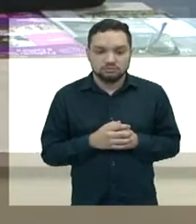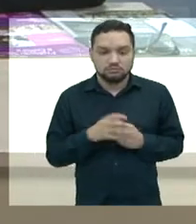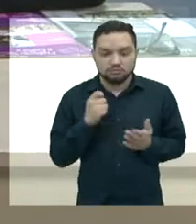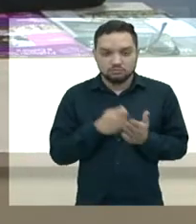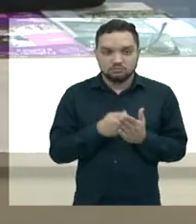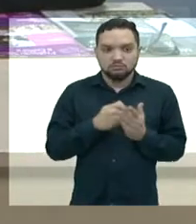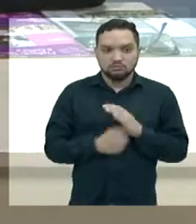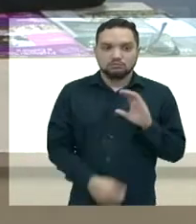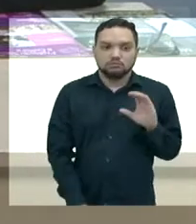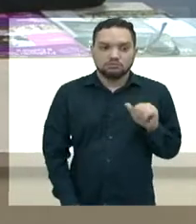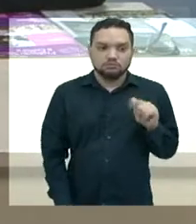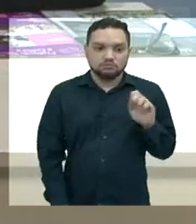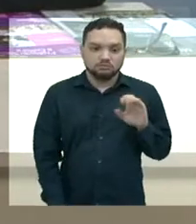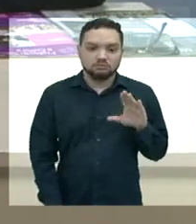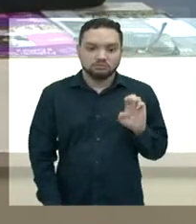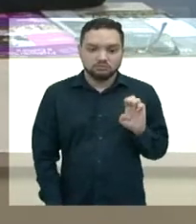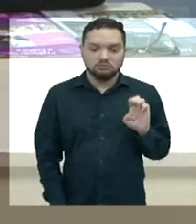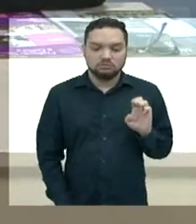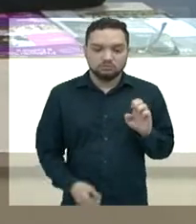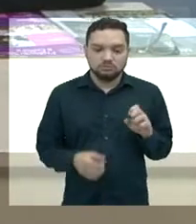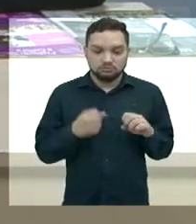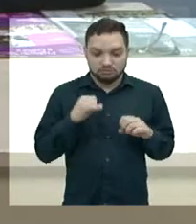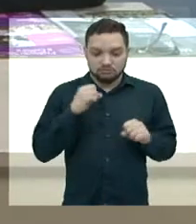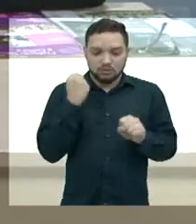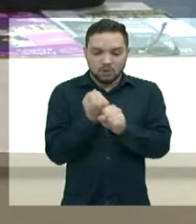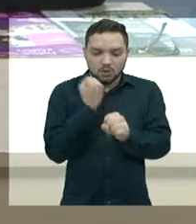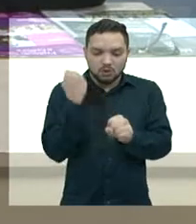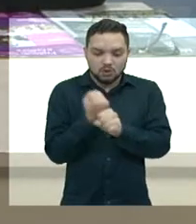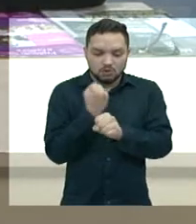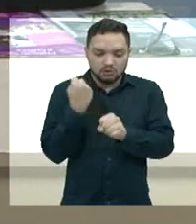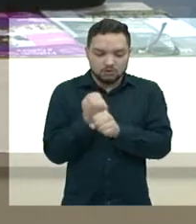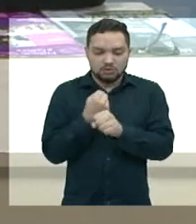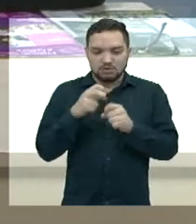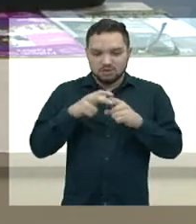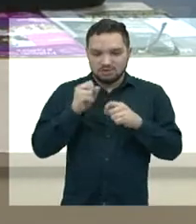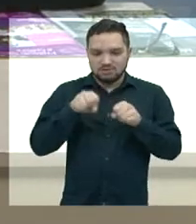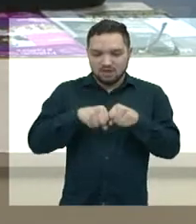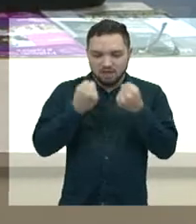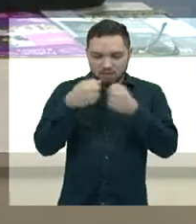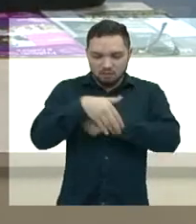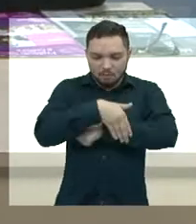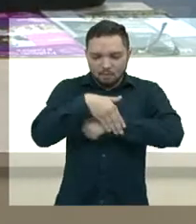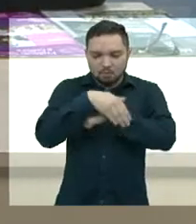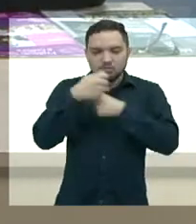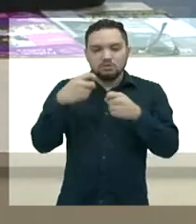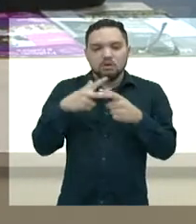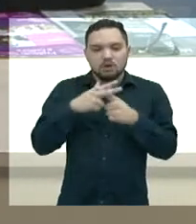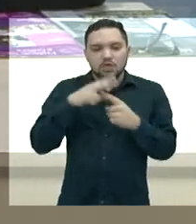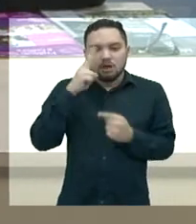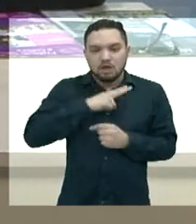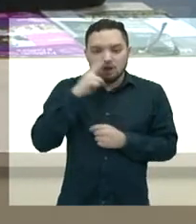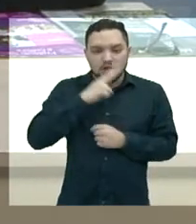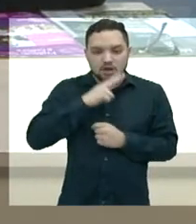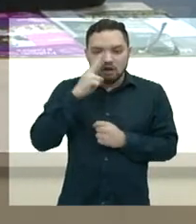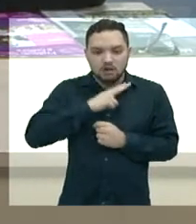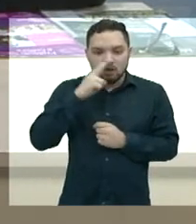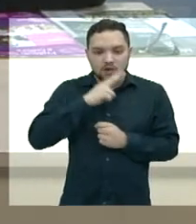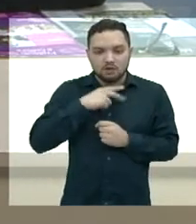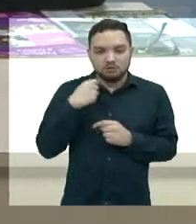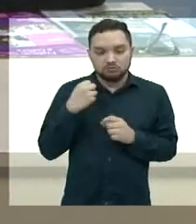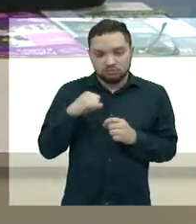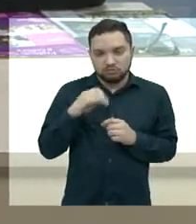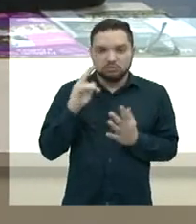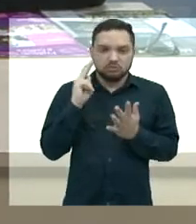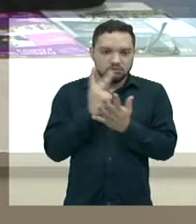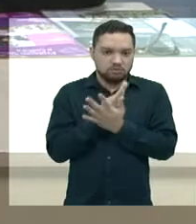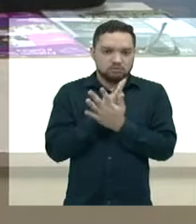CAGES um conserto rápido do asfalto, né, da rua, da pavimentação, quando fizesse um